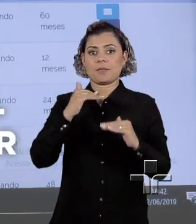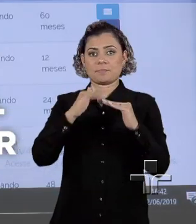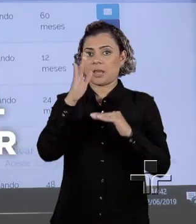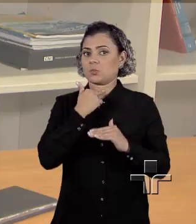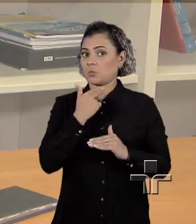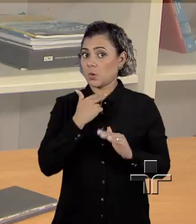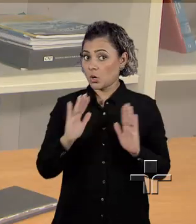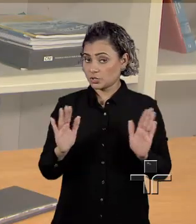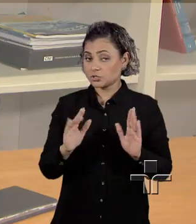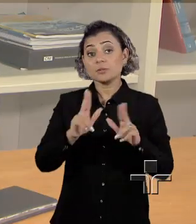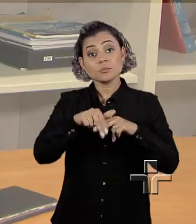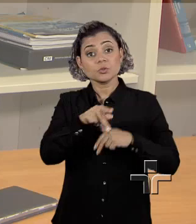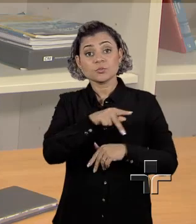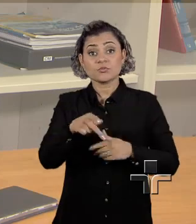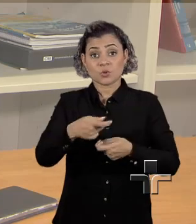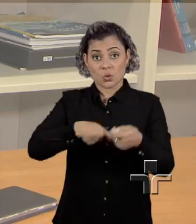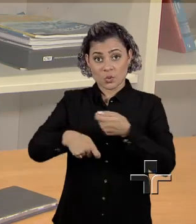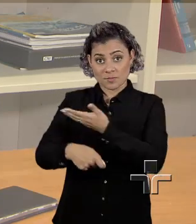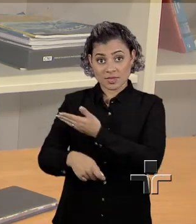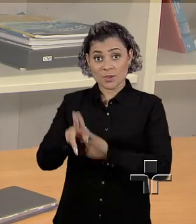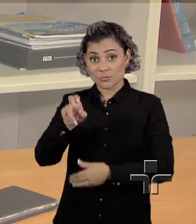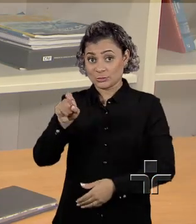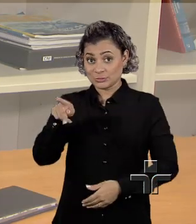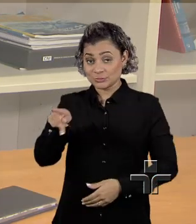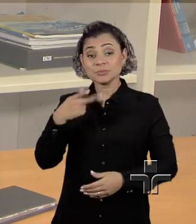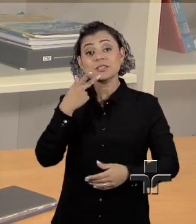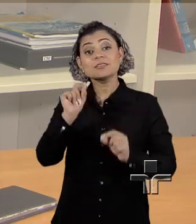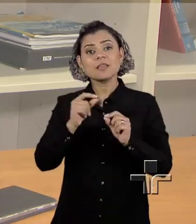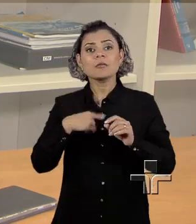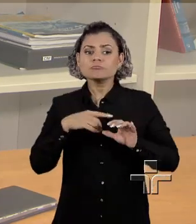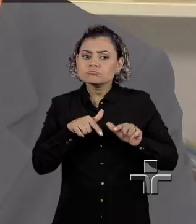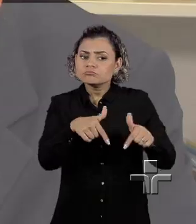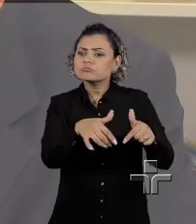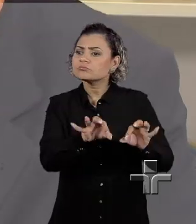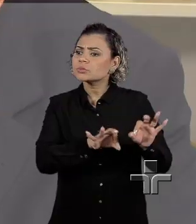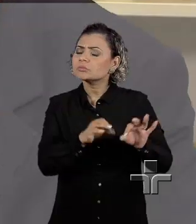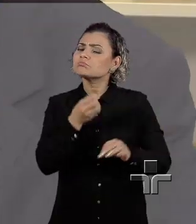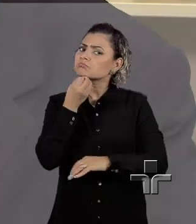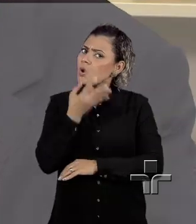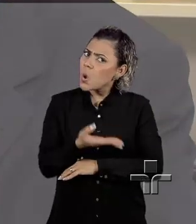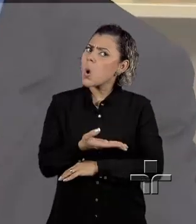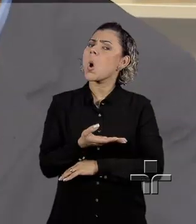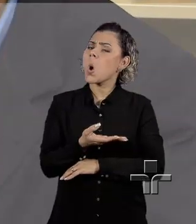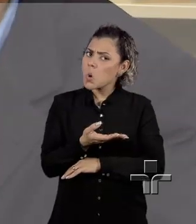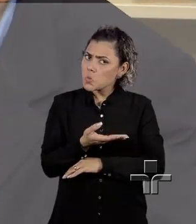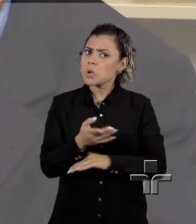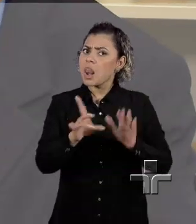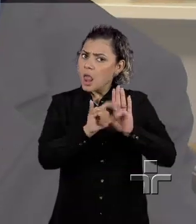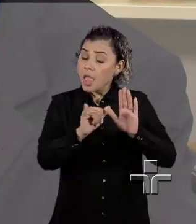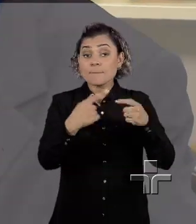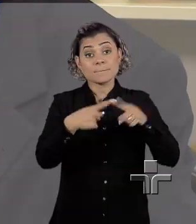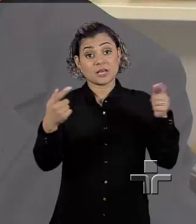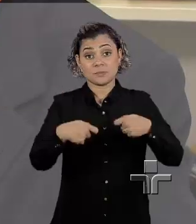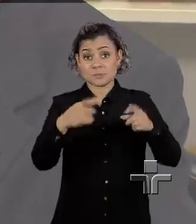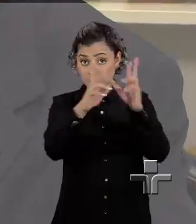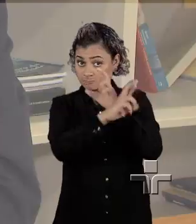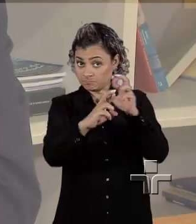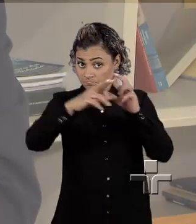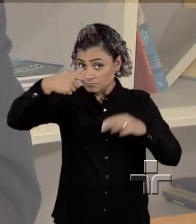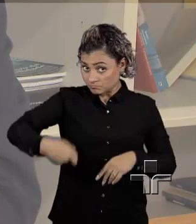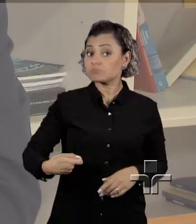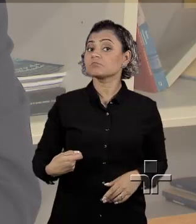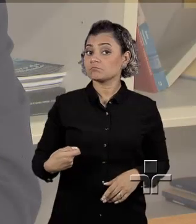reais. Este professor de economia da USP vê a iniciativa com bons olhos, desde que haja uma fiscalização rigorosa.